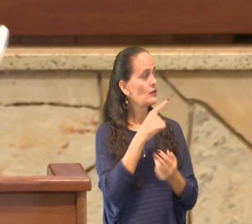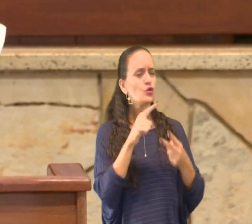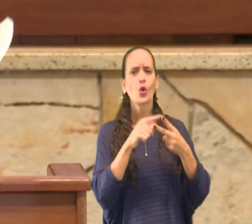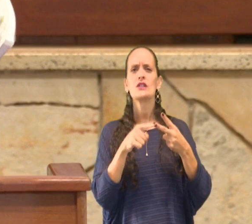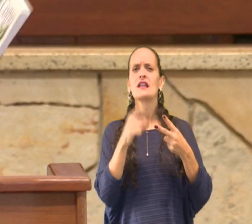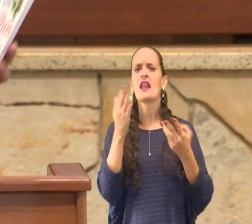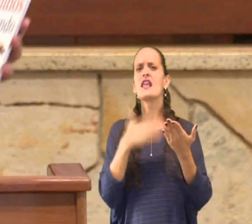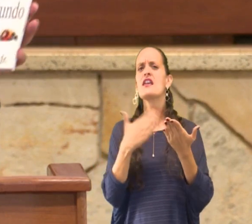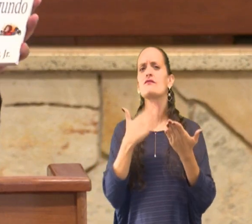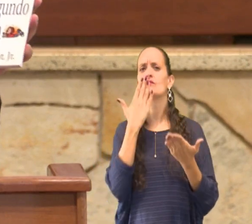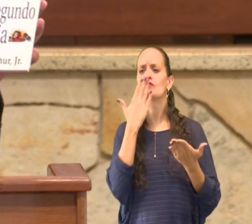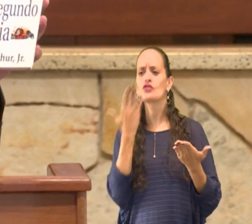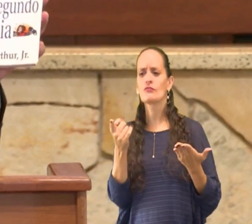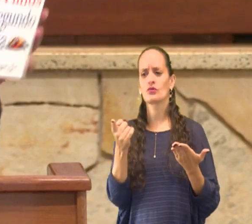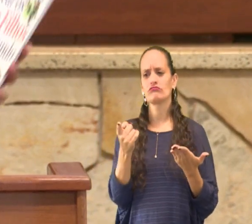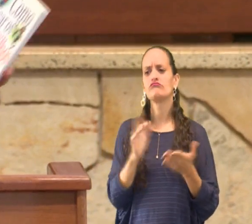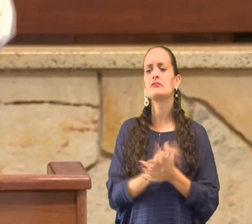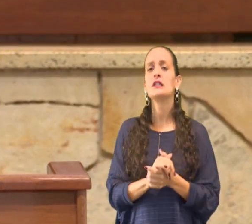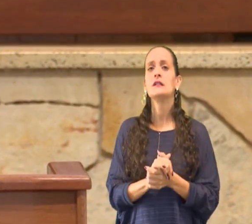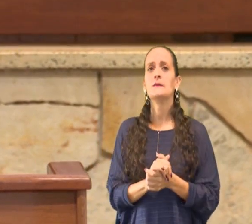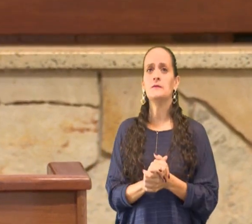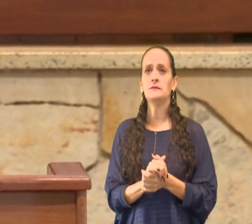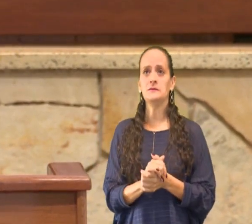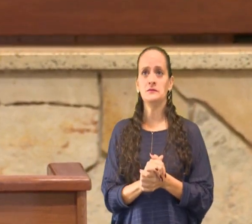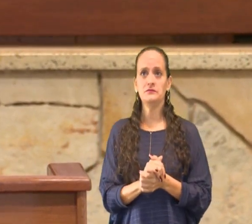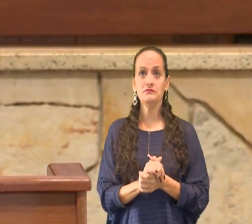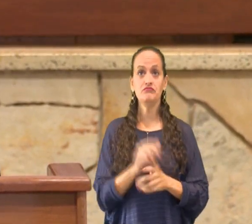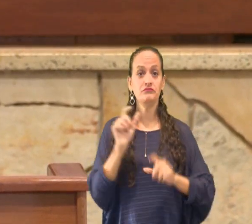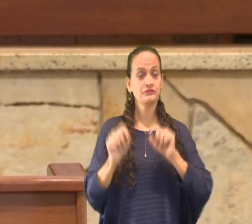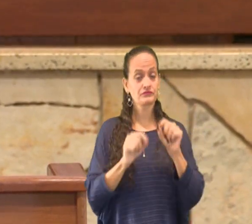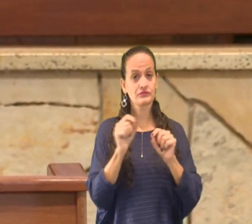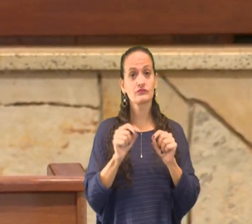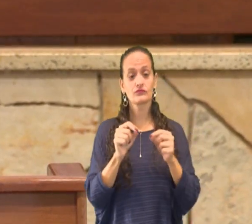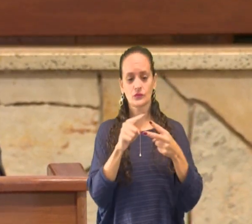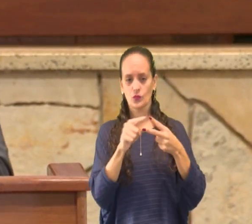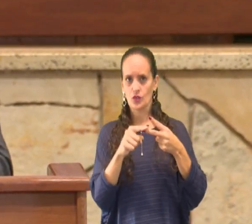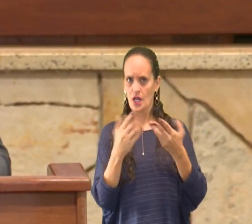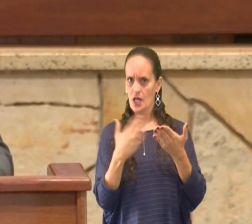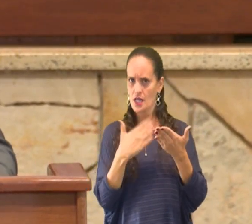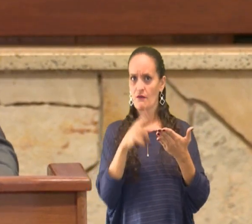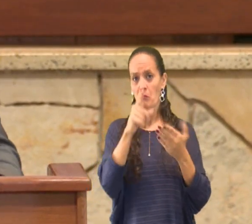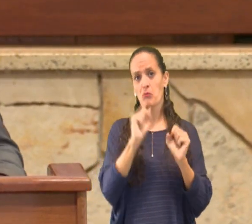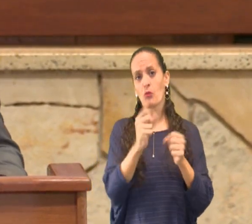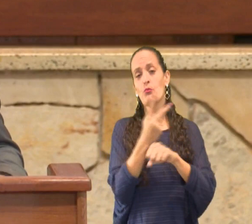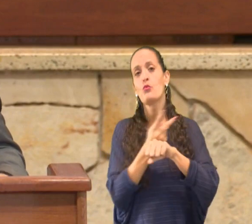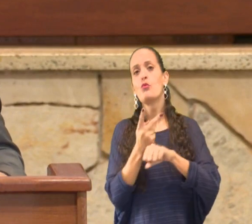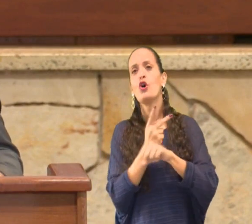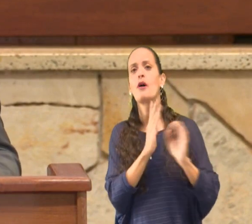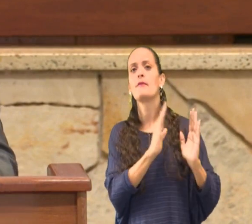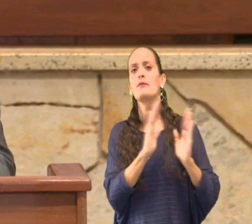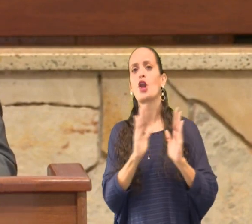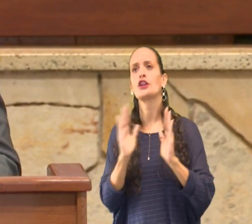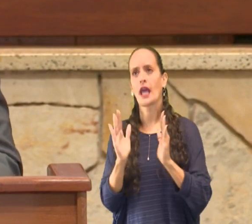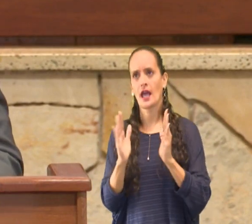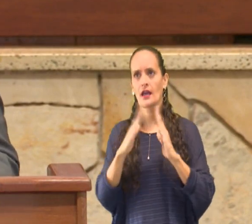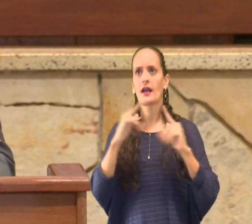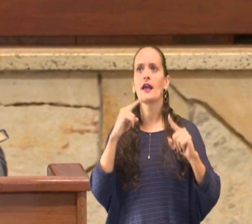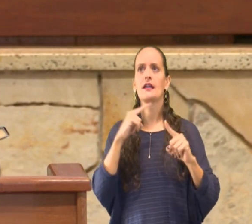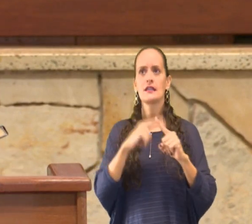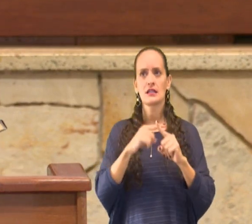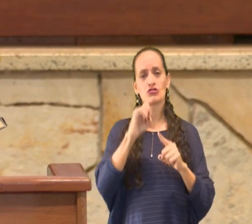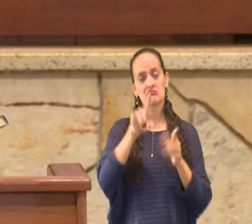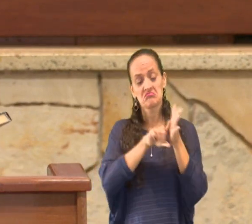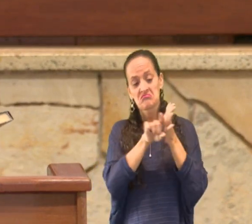os Seus Filhos Segundo a Bíblia, de John MacArthur. Essas obras e outras, elas estão na biblioteca para a